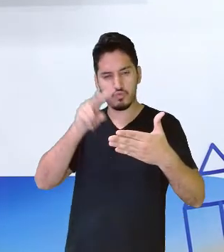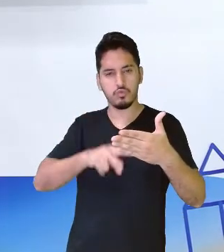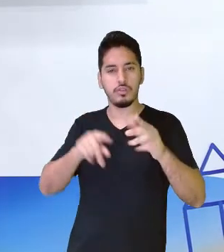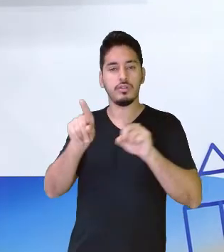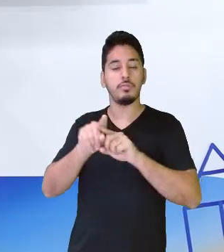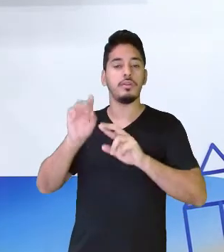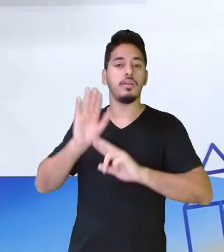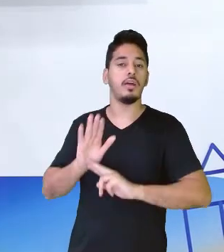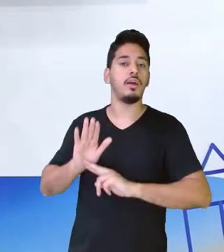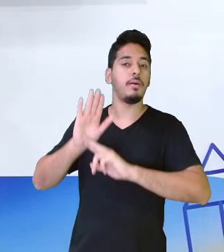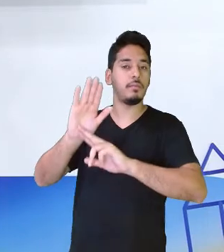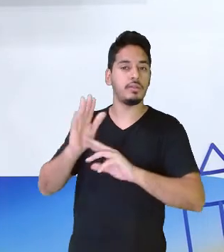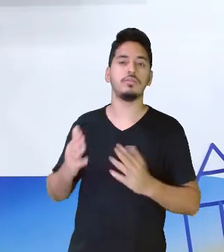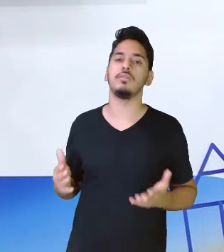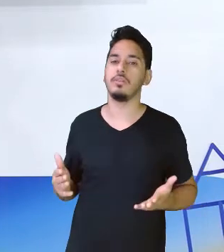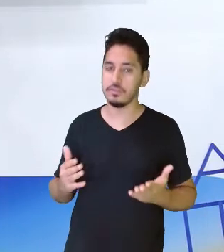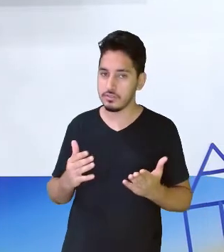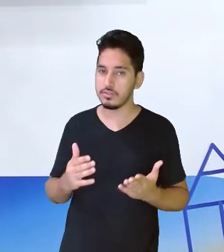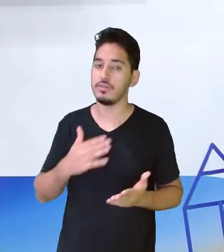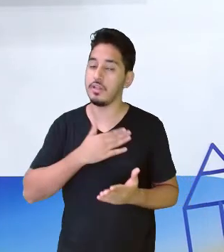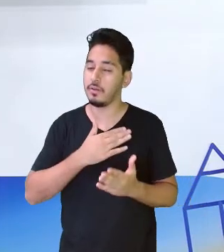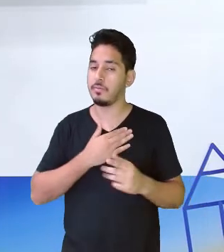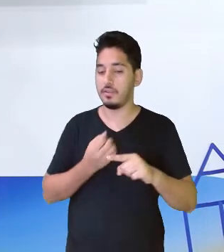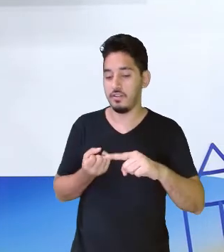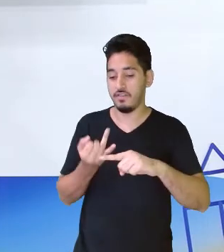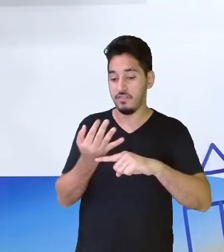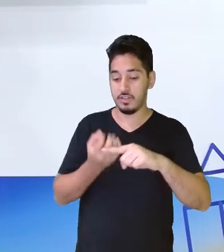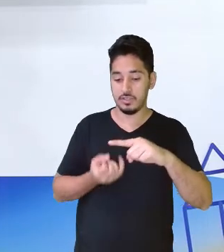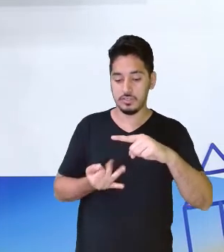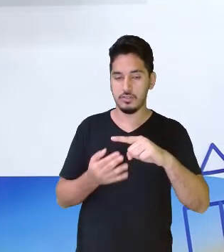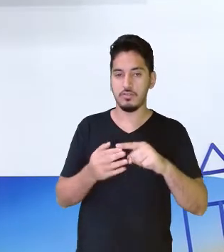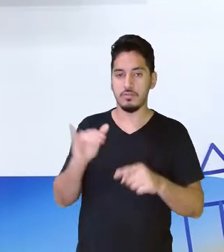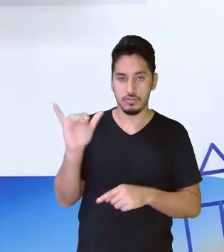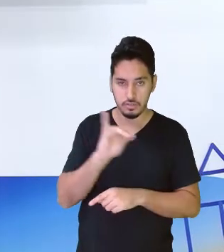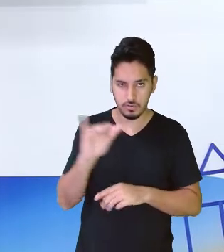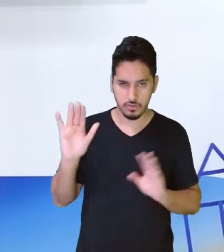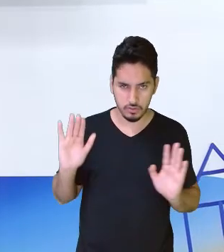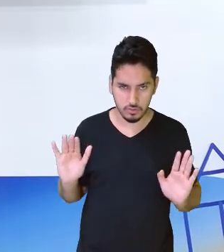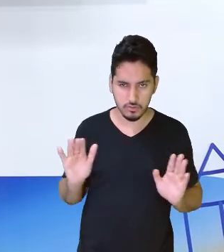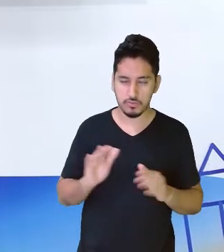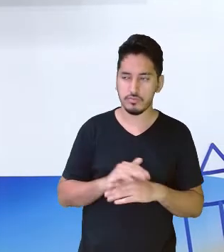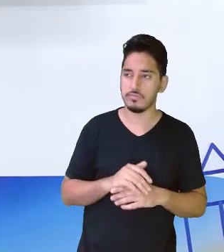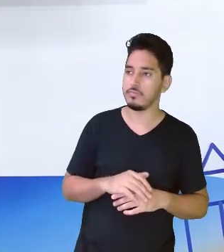na representação da minha fração. Tranquilo? Vamos lá.